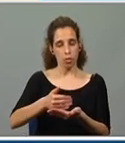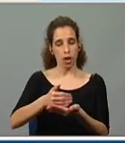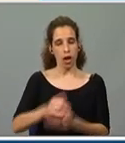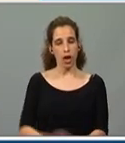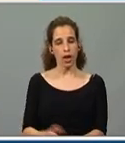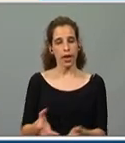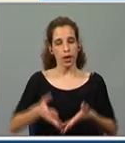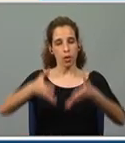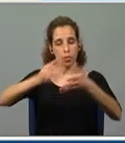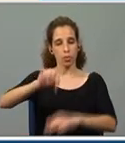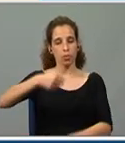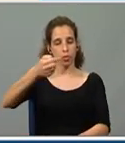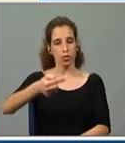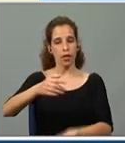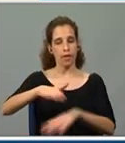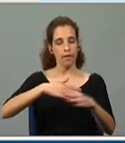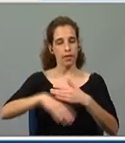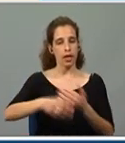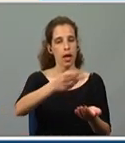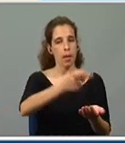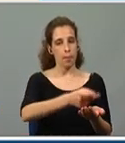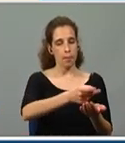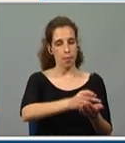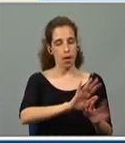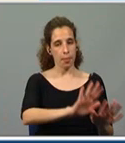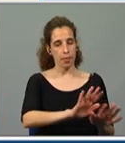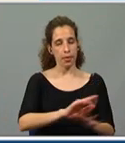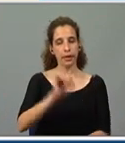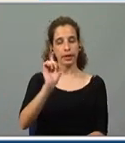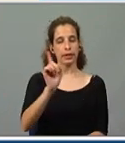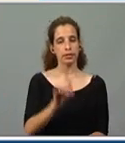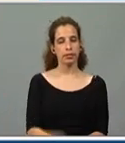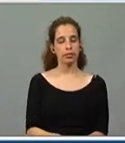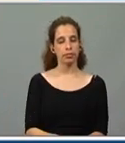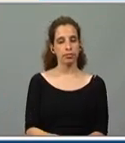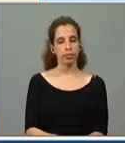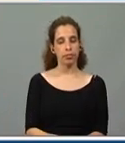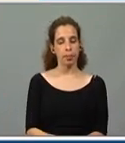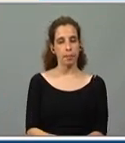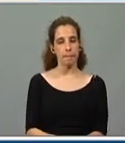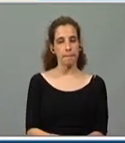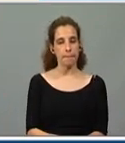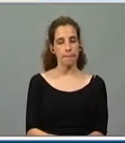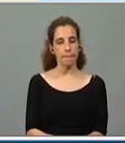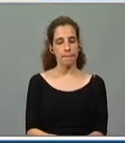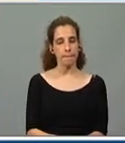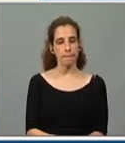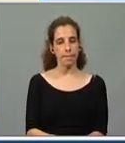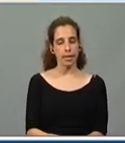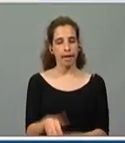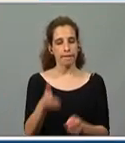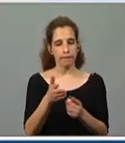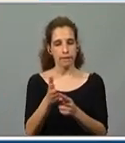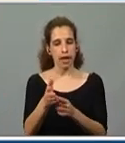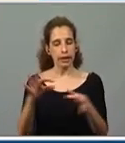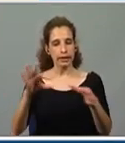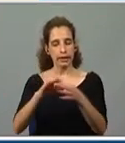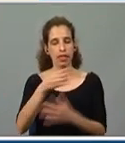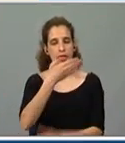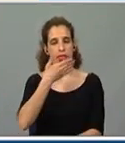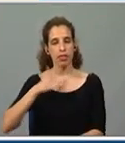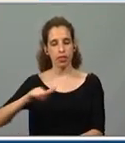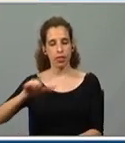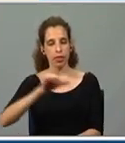e depois, então, deixada em repouso. E se repararem, aqui nas ampolas de decantação, a fase relativa ao azeite